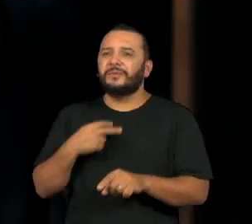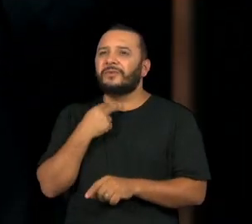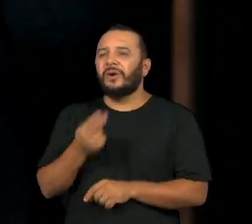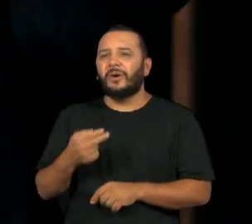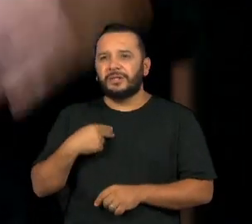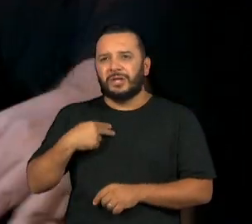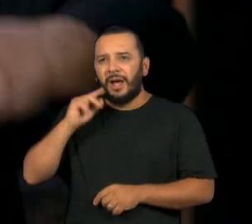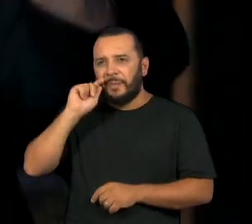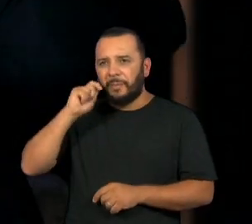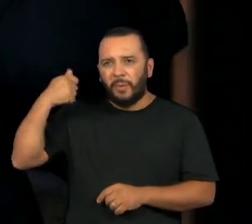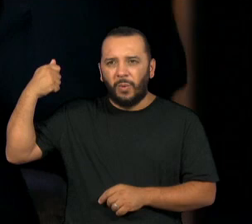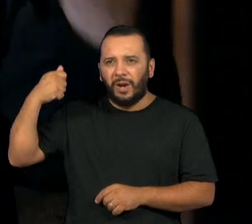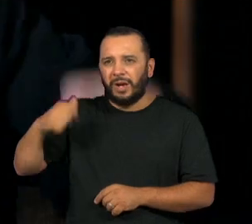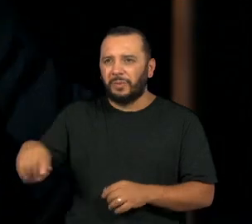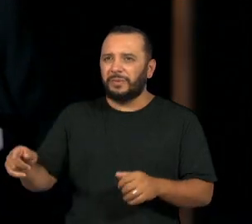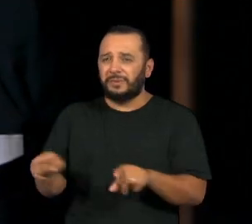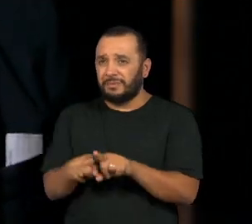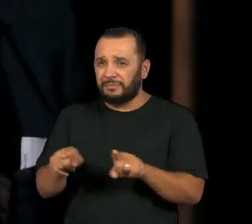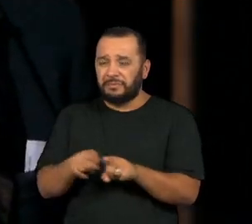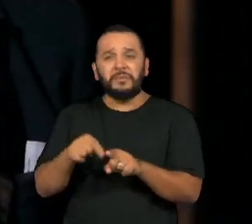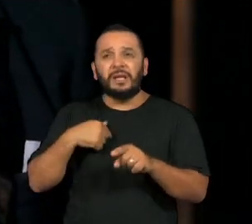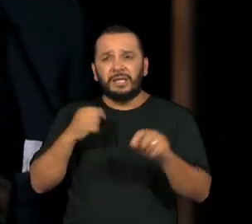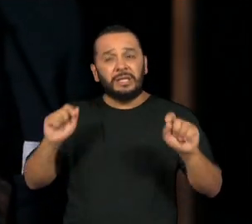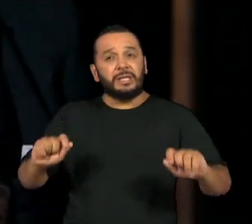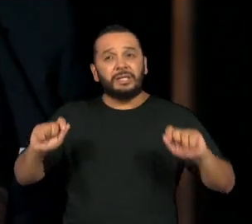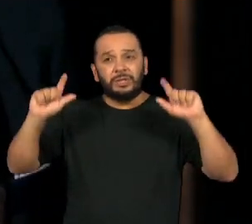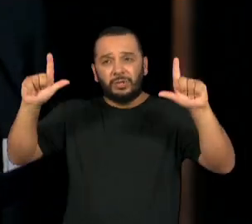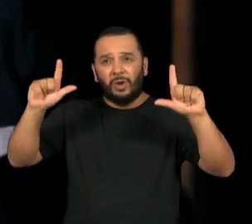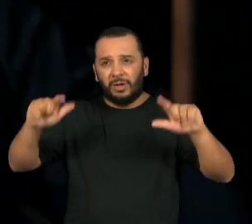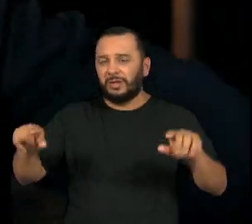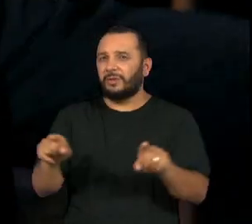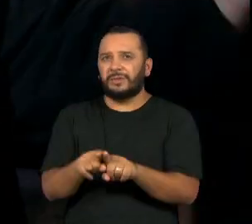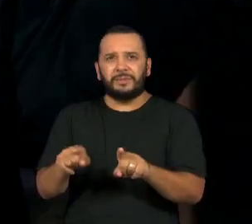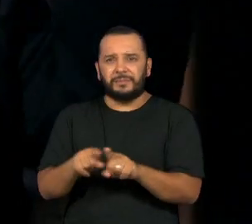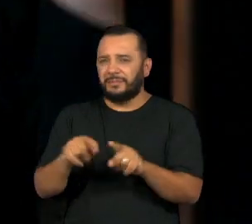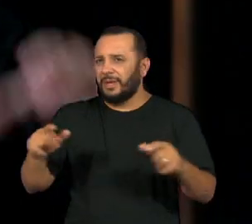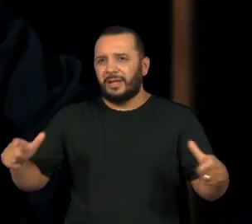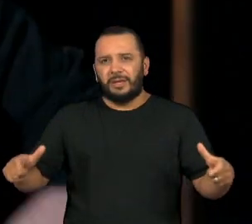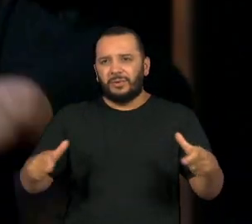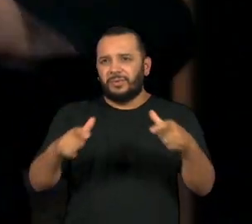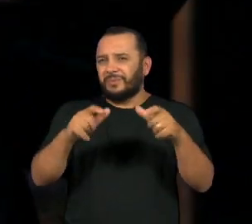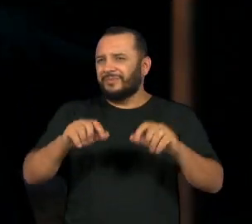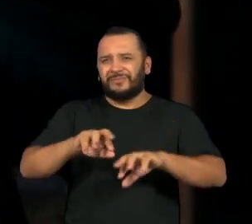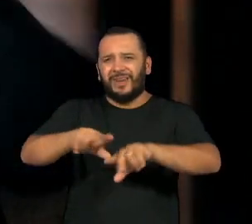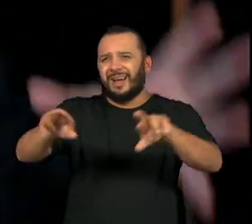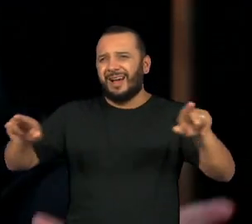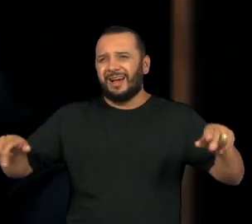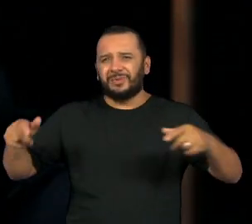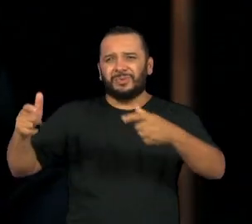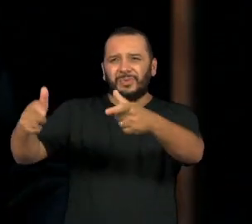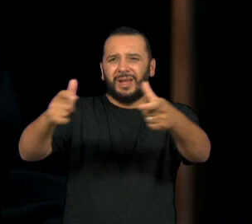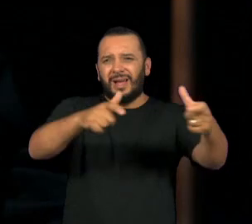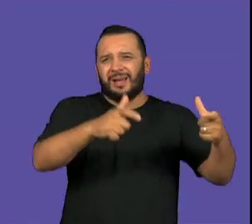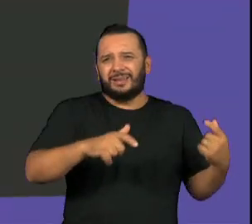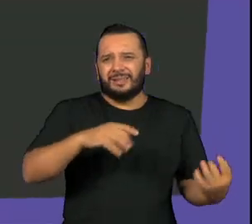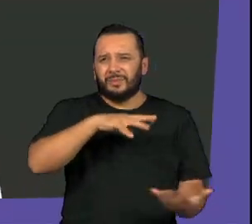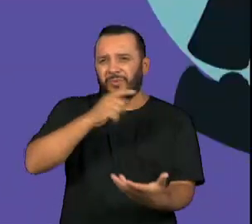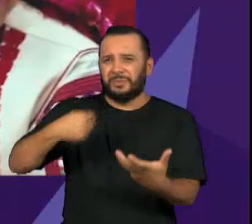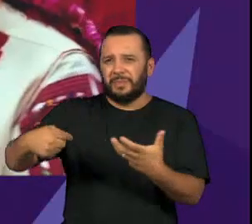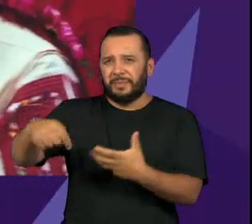com um cara em Tóquio, no Monte Fuji. Fui para todo lugar do mundo, né?